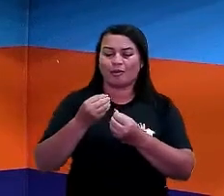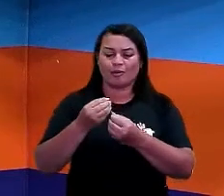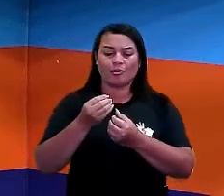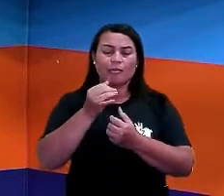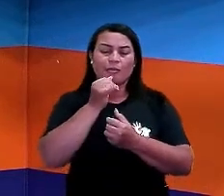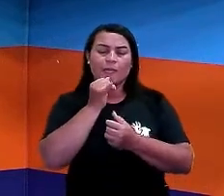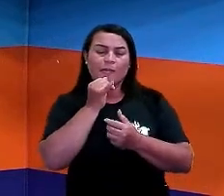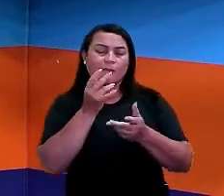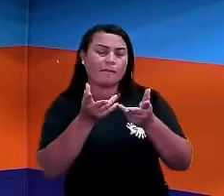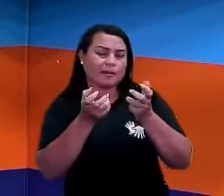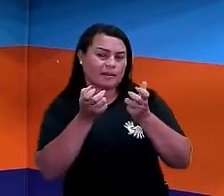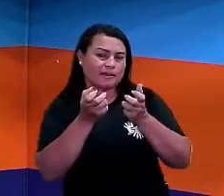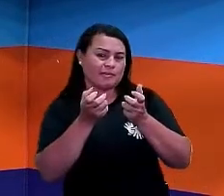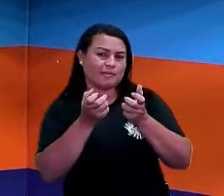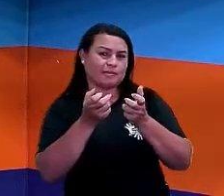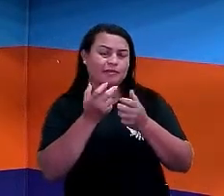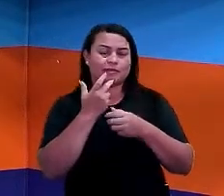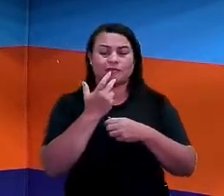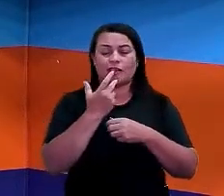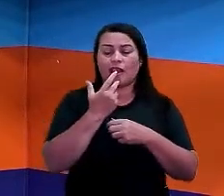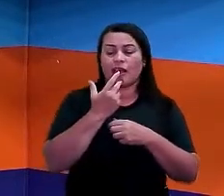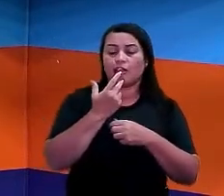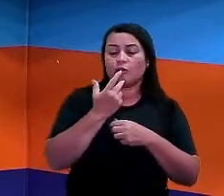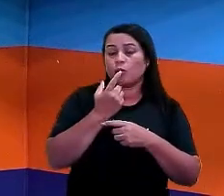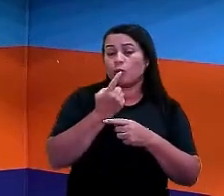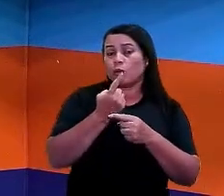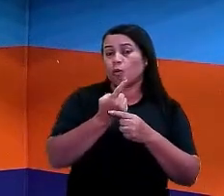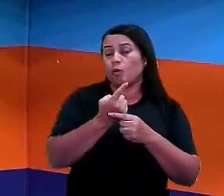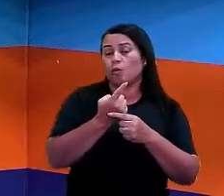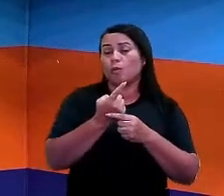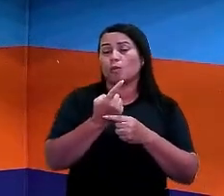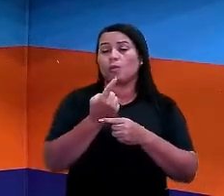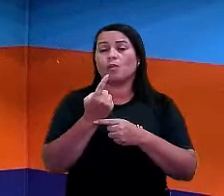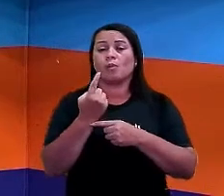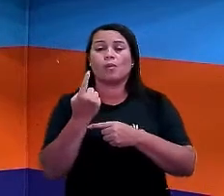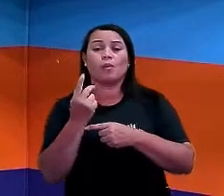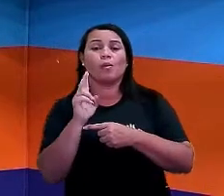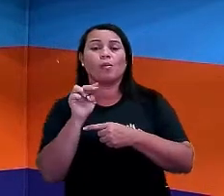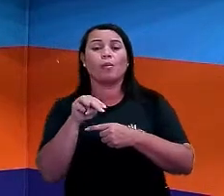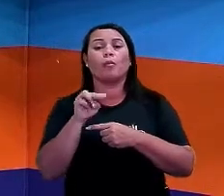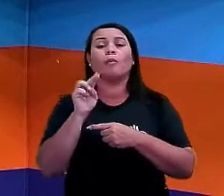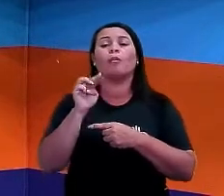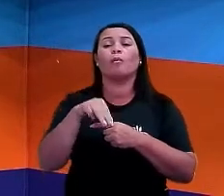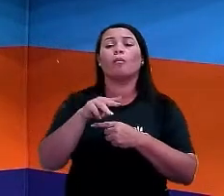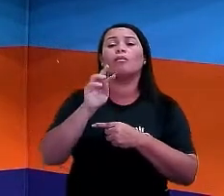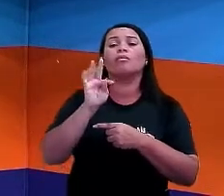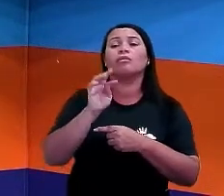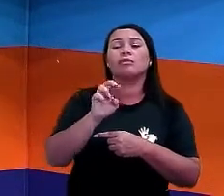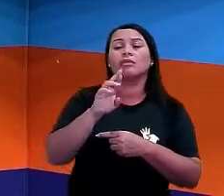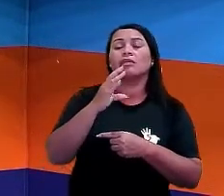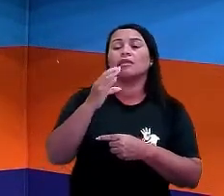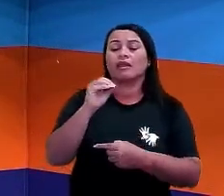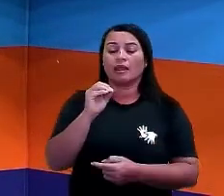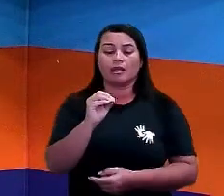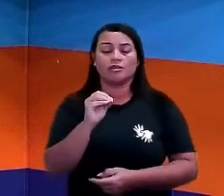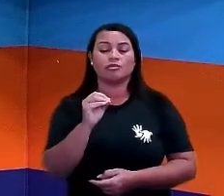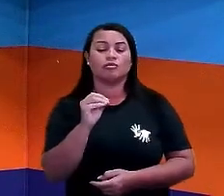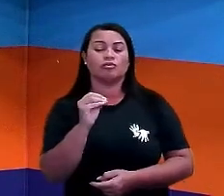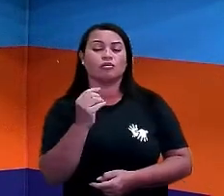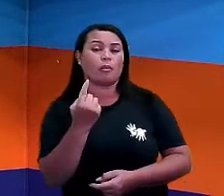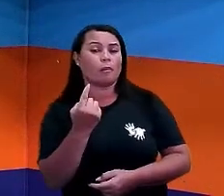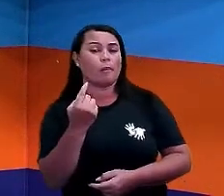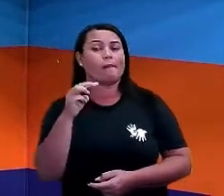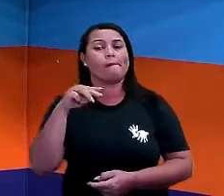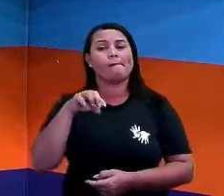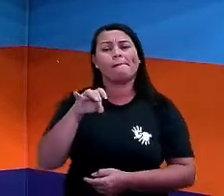pode perceber que eu falei aqui 1/3, 1/4, meio, 3/8. Mas aí,